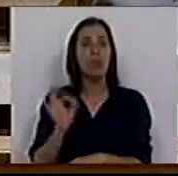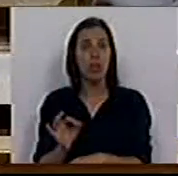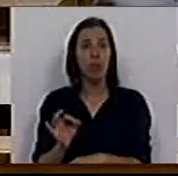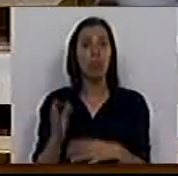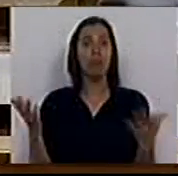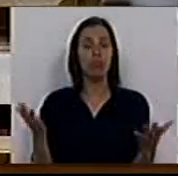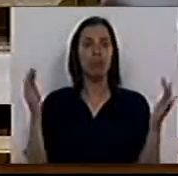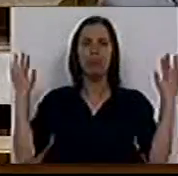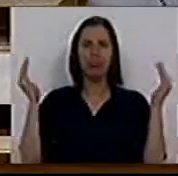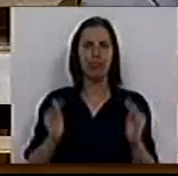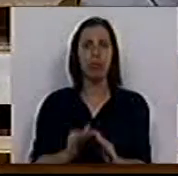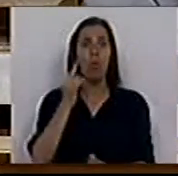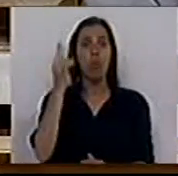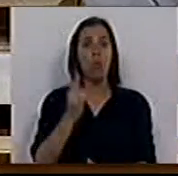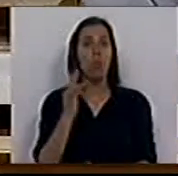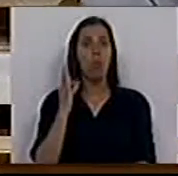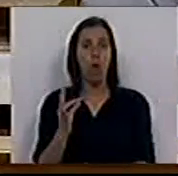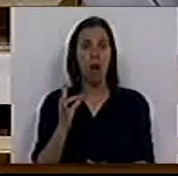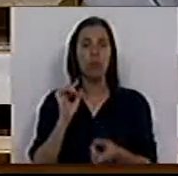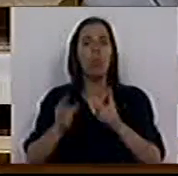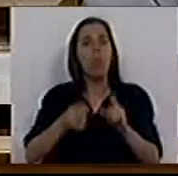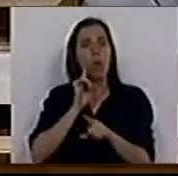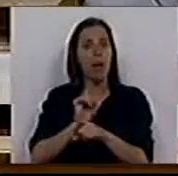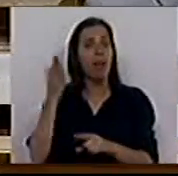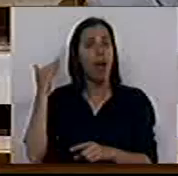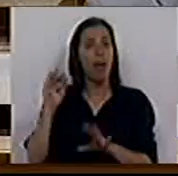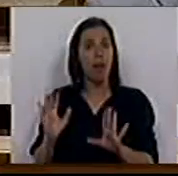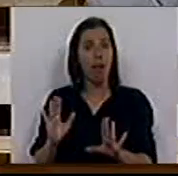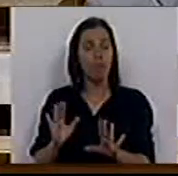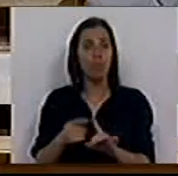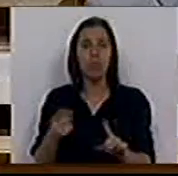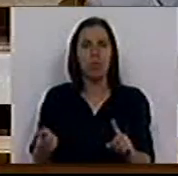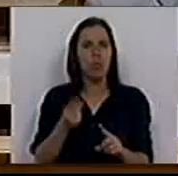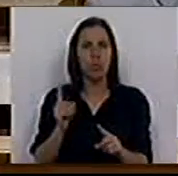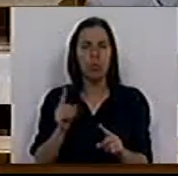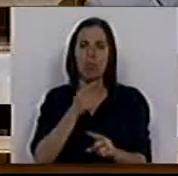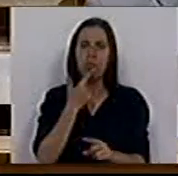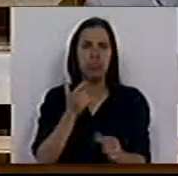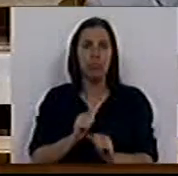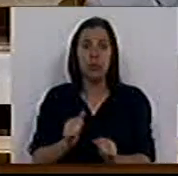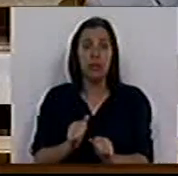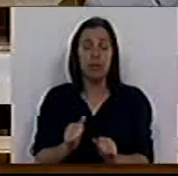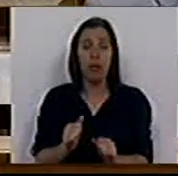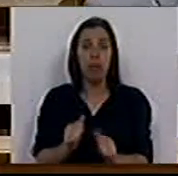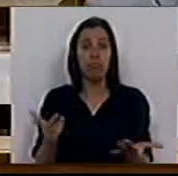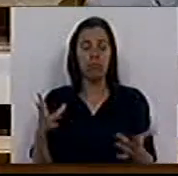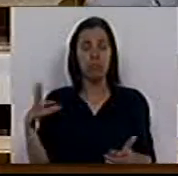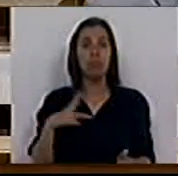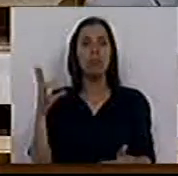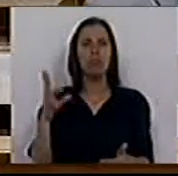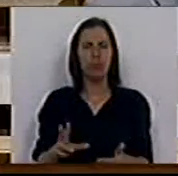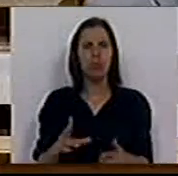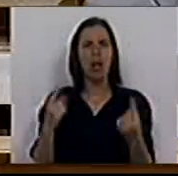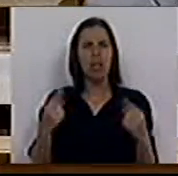75%. Ficou reduzido a um quarto do que era. Não é possível que em